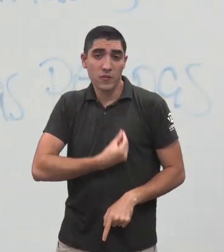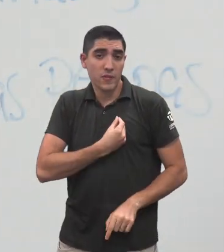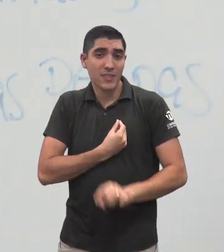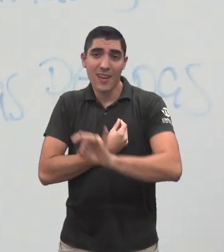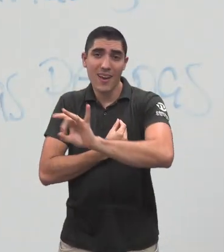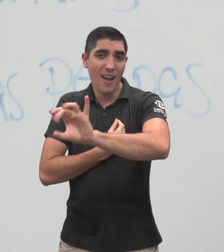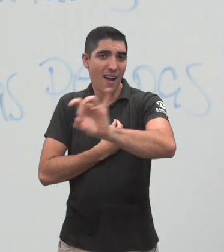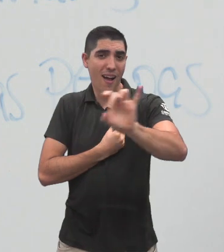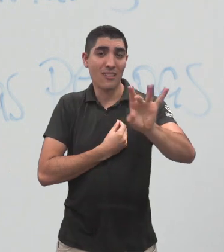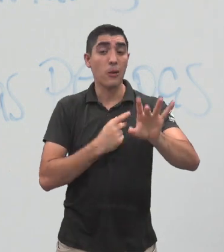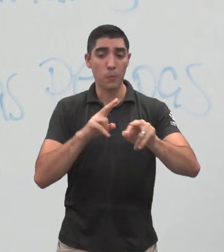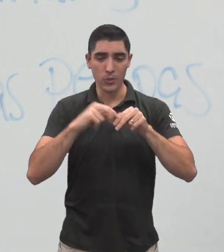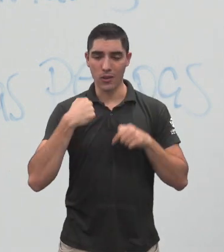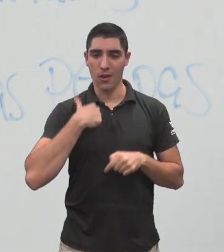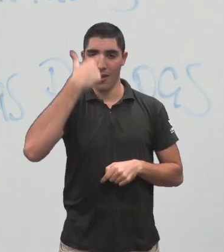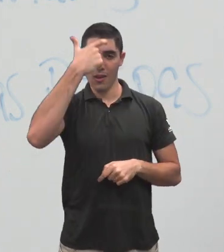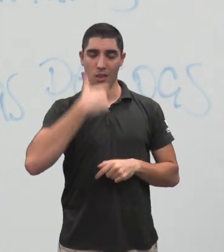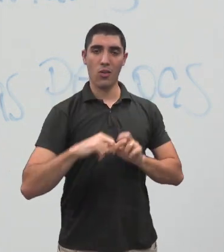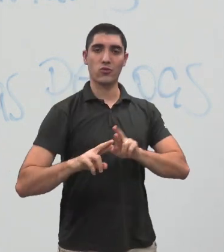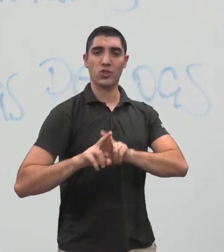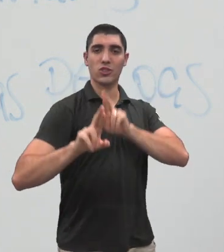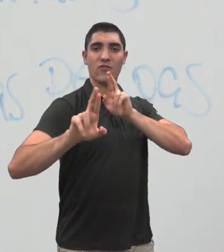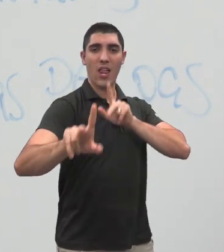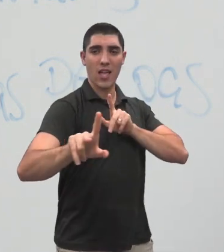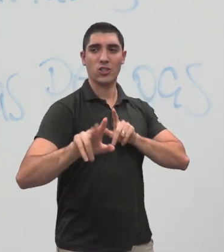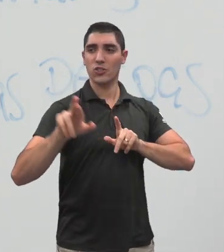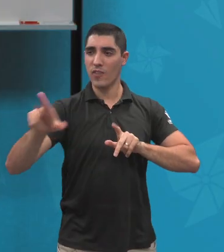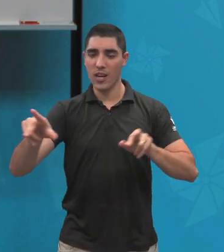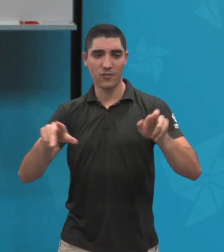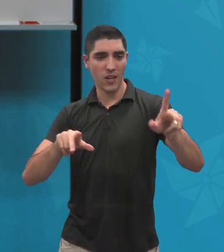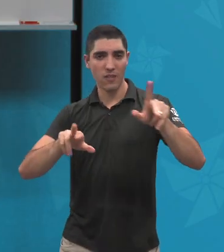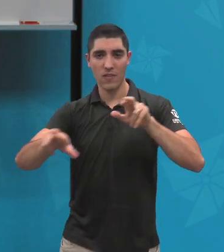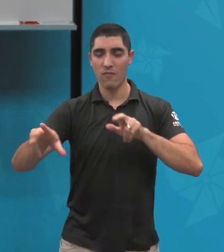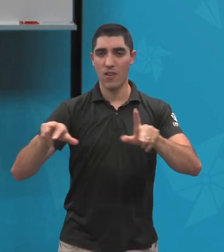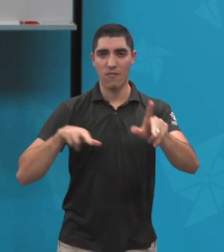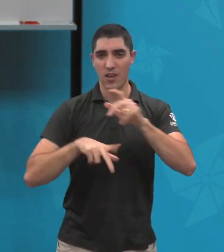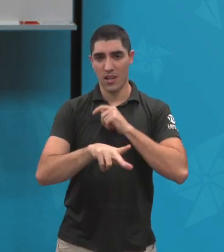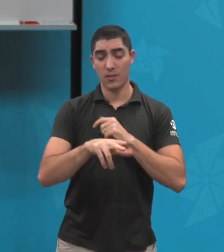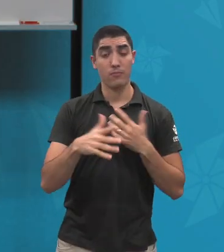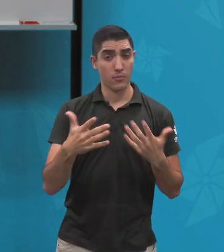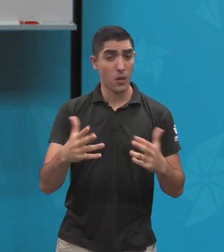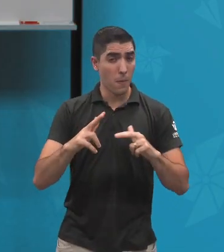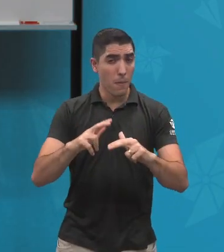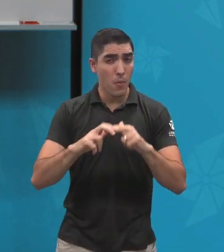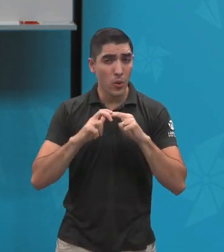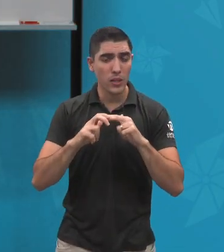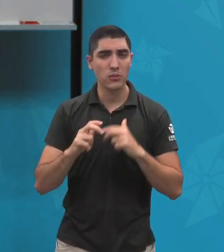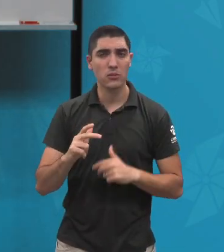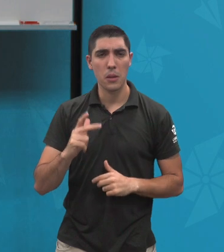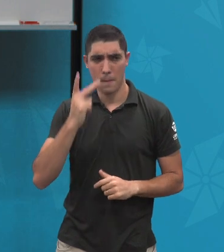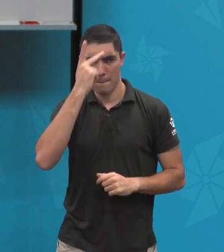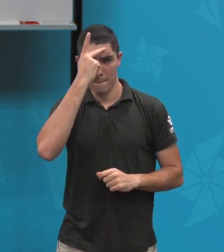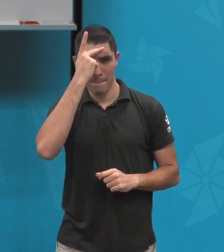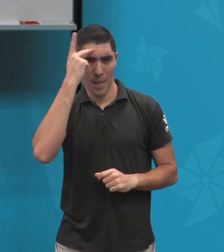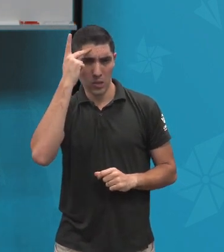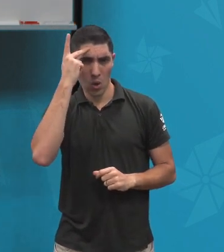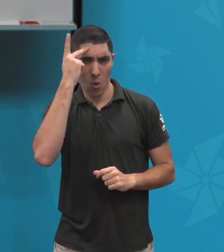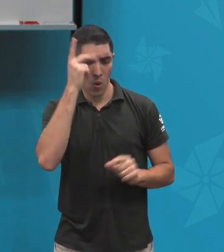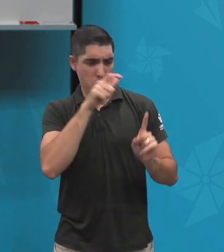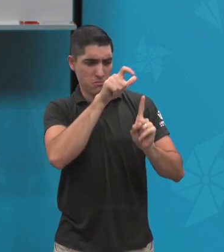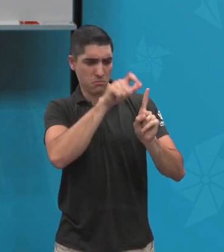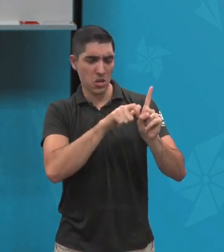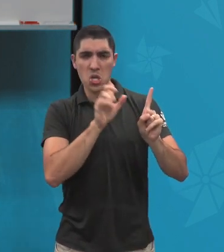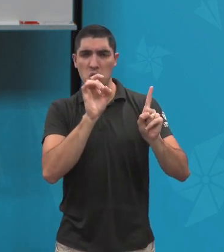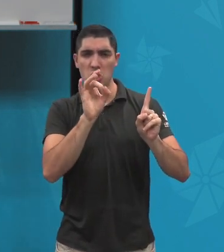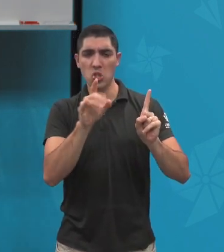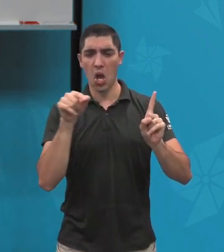aquilo que nos diferencia uns dos outros. Então essa ideia de um indivíduo, que não é apenas